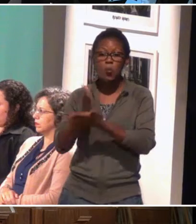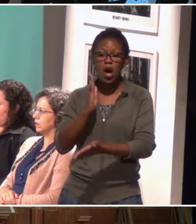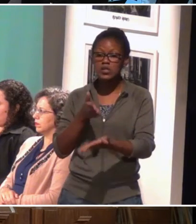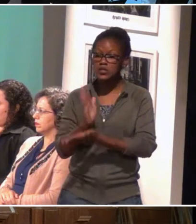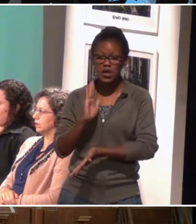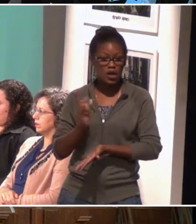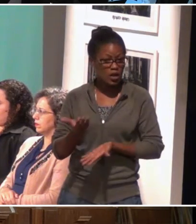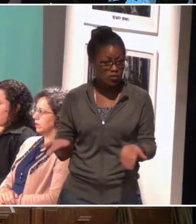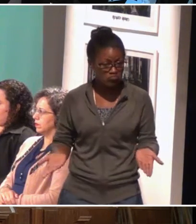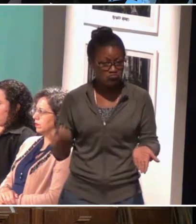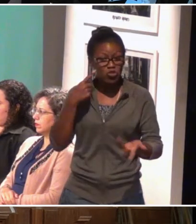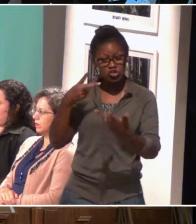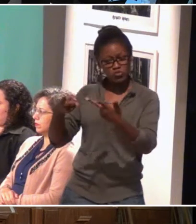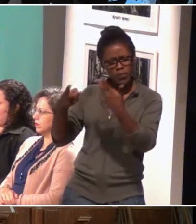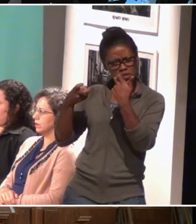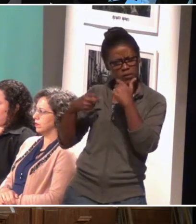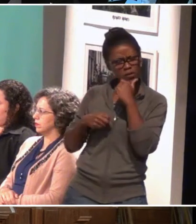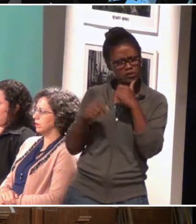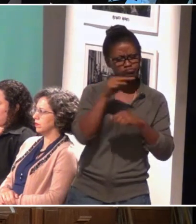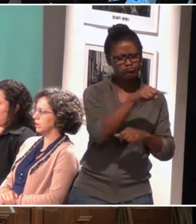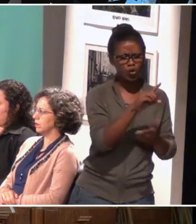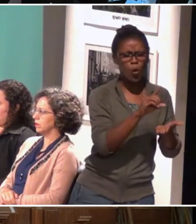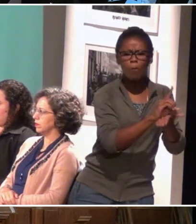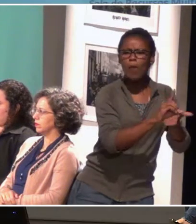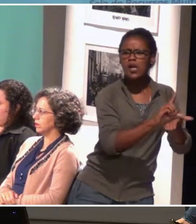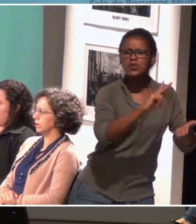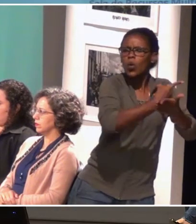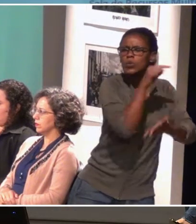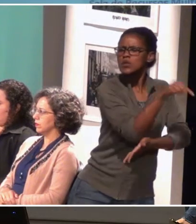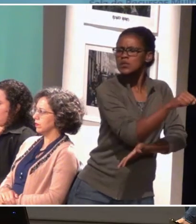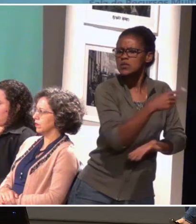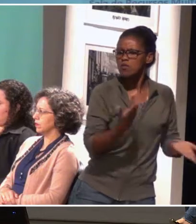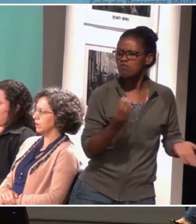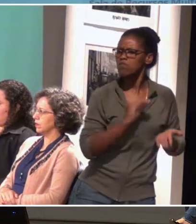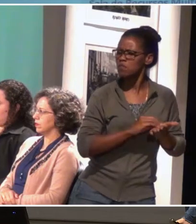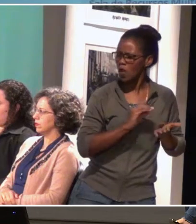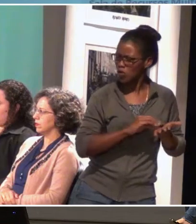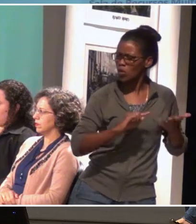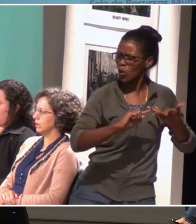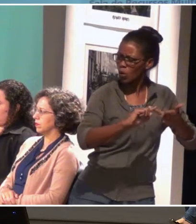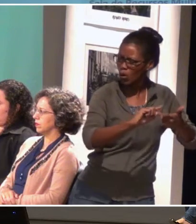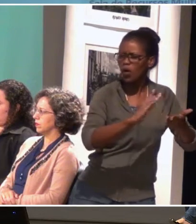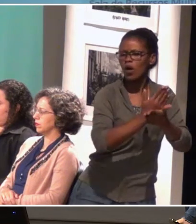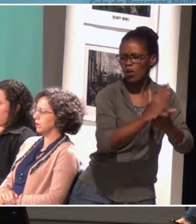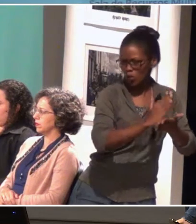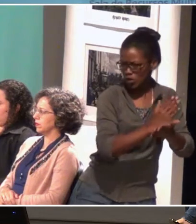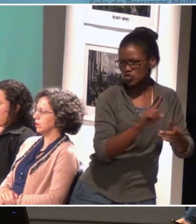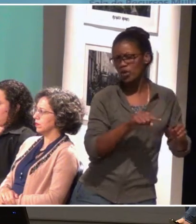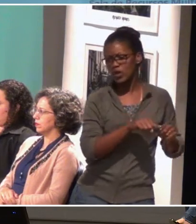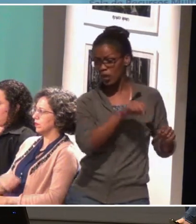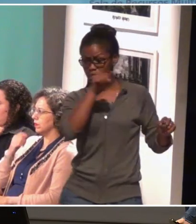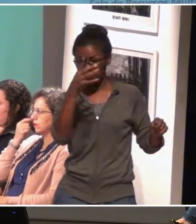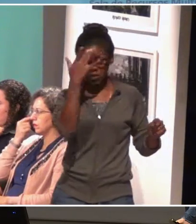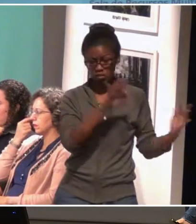percebeu que há uma fragilidade nessa formação básica. E chega lá no CAIS, que é a instituição